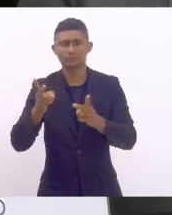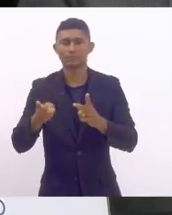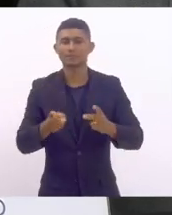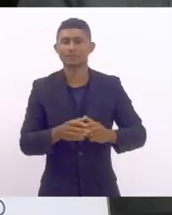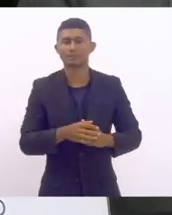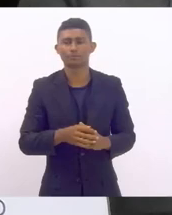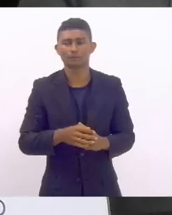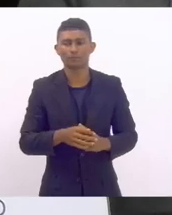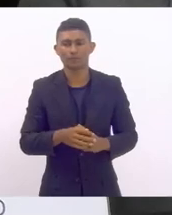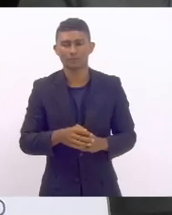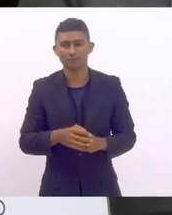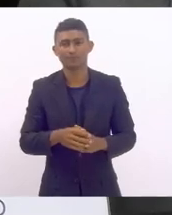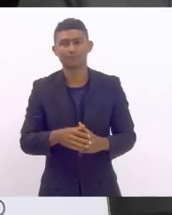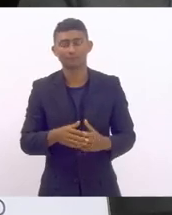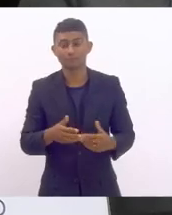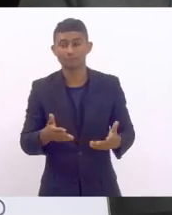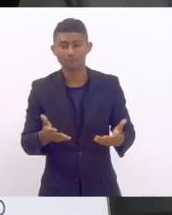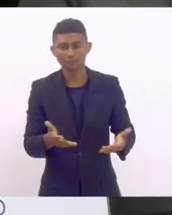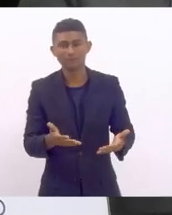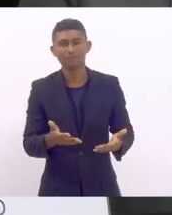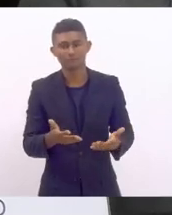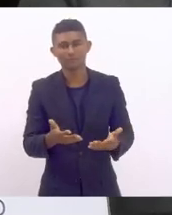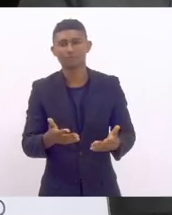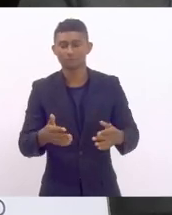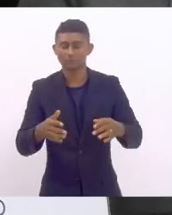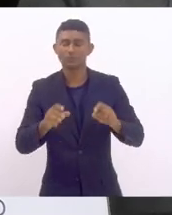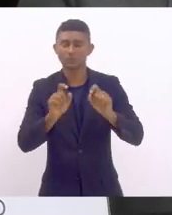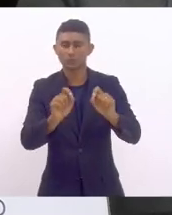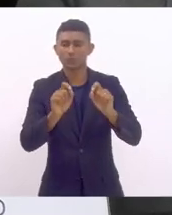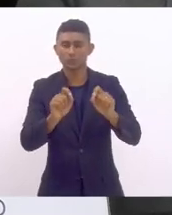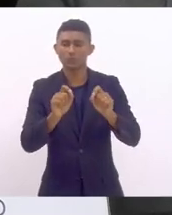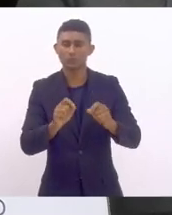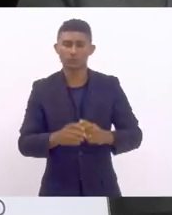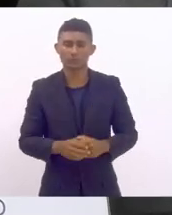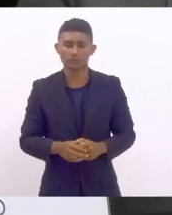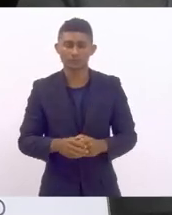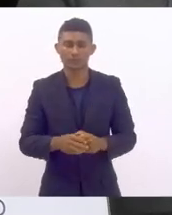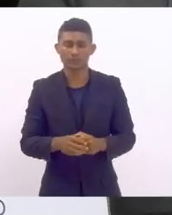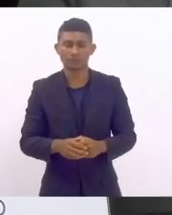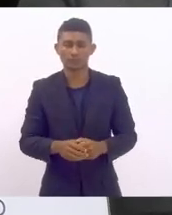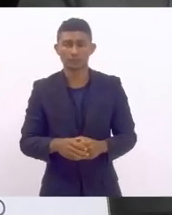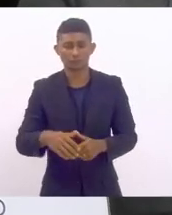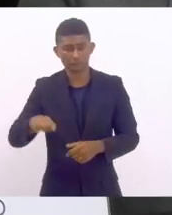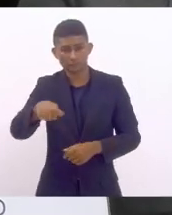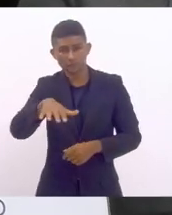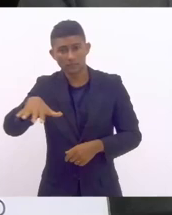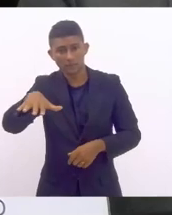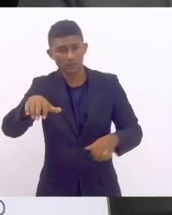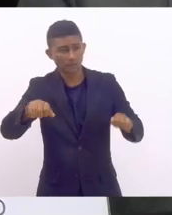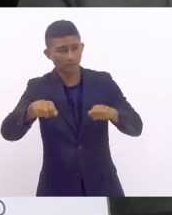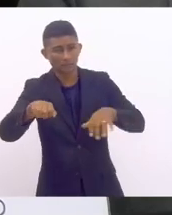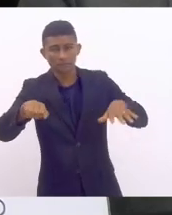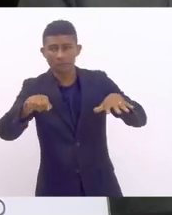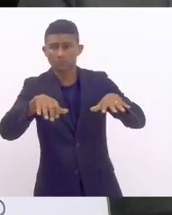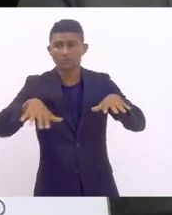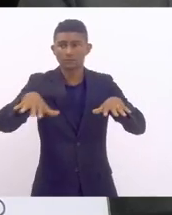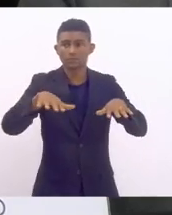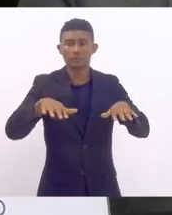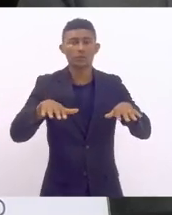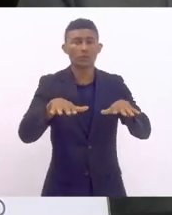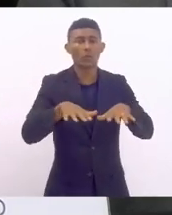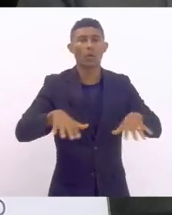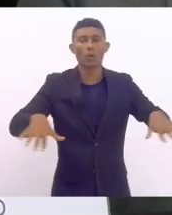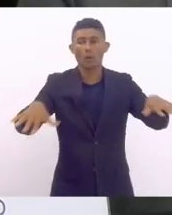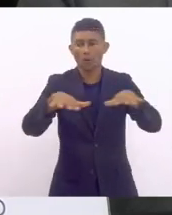óbvio É claro é É da é científico já né que todas as áreas de prosperidade